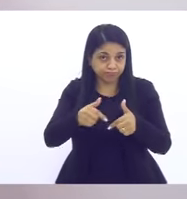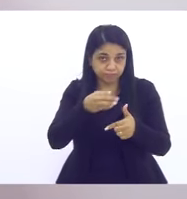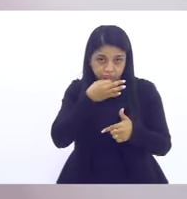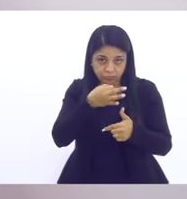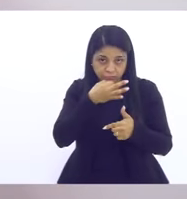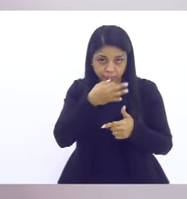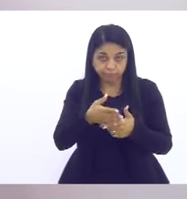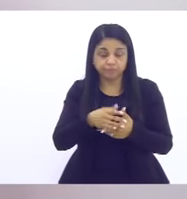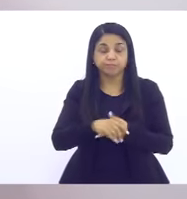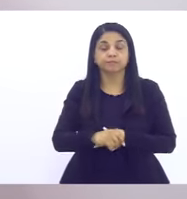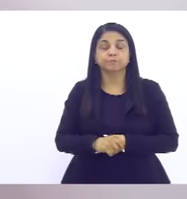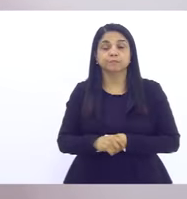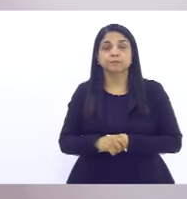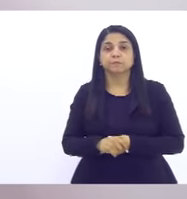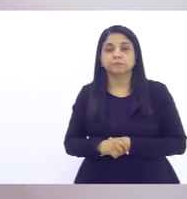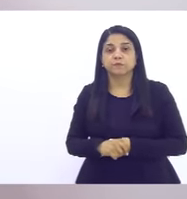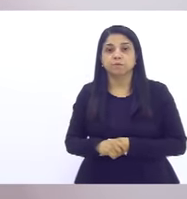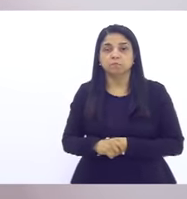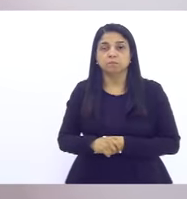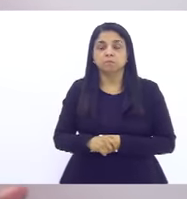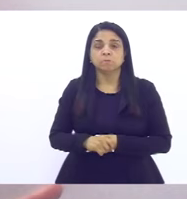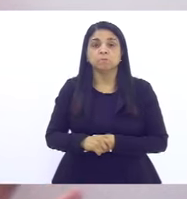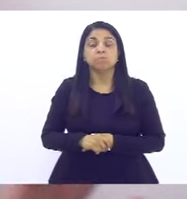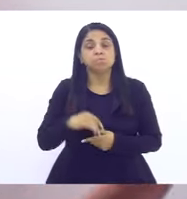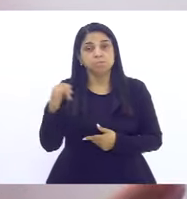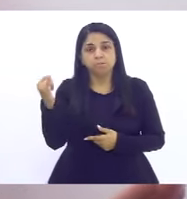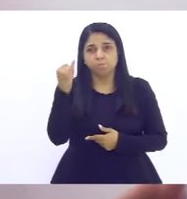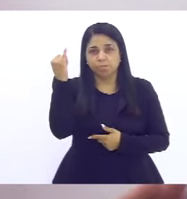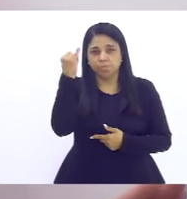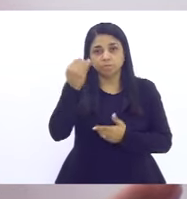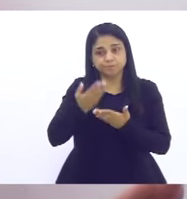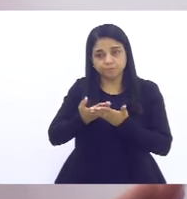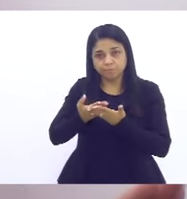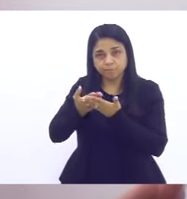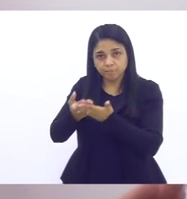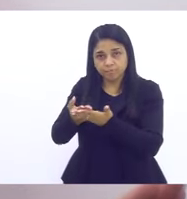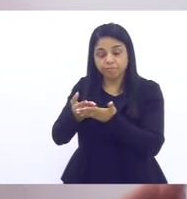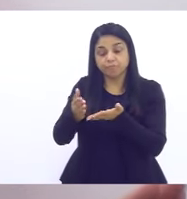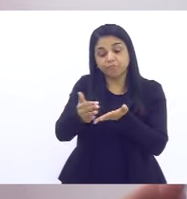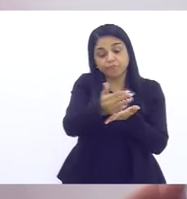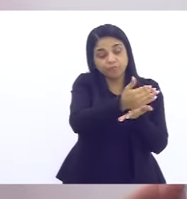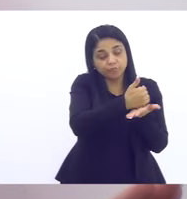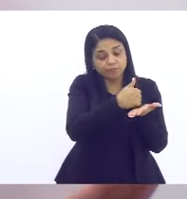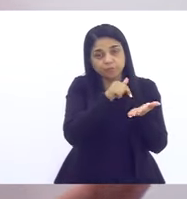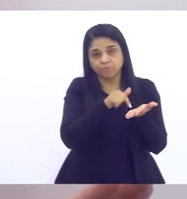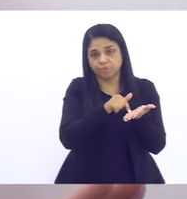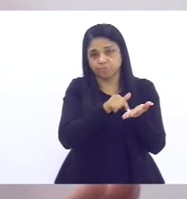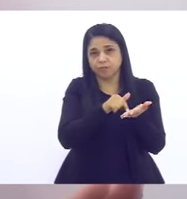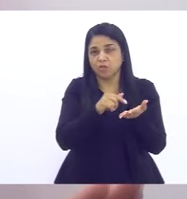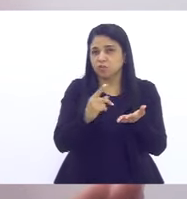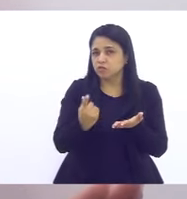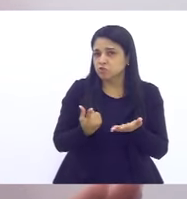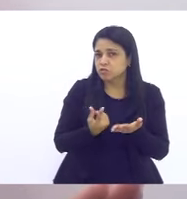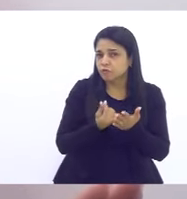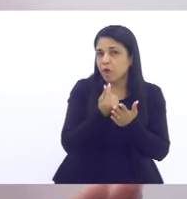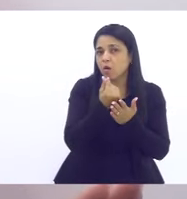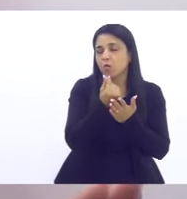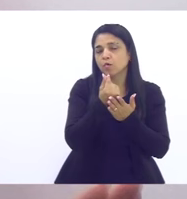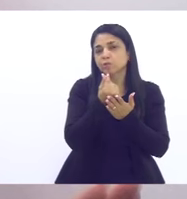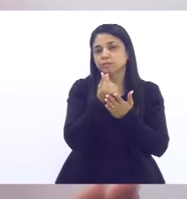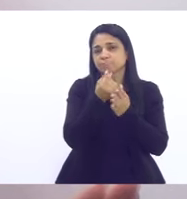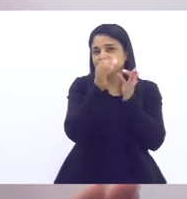sugestões, melhor dizendo. Mas eu acho que é importante o encaminhamento desses dados, os valores exatos que